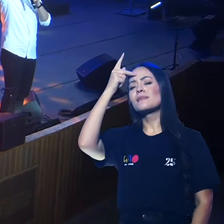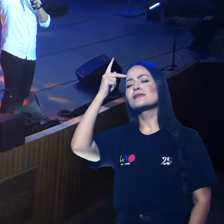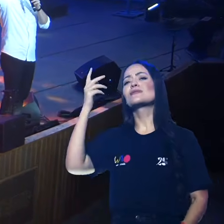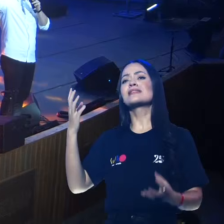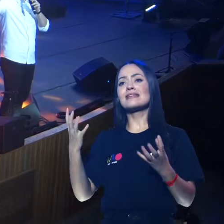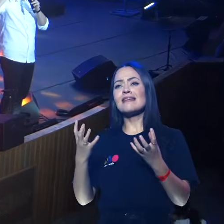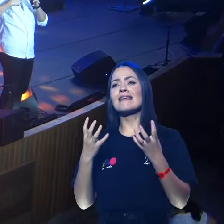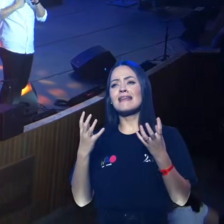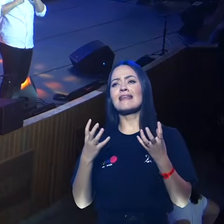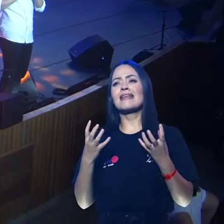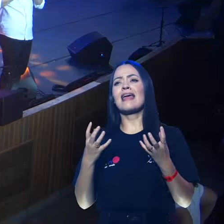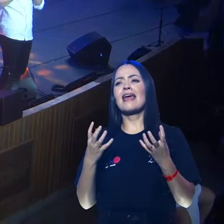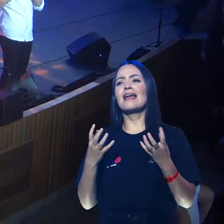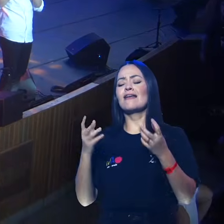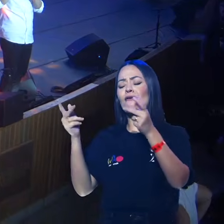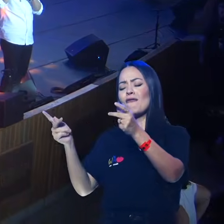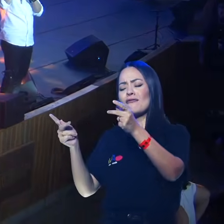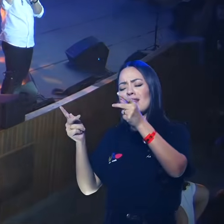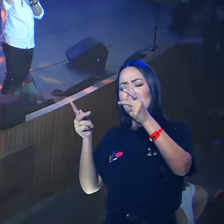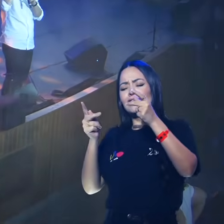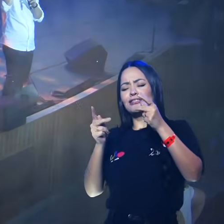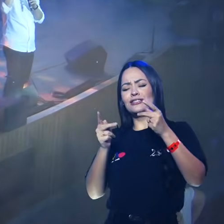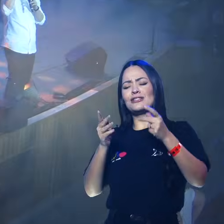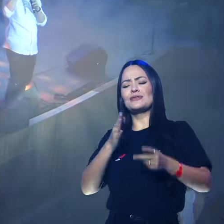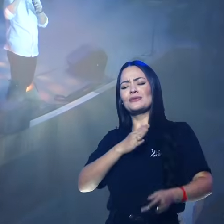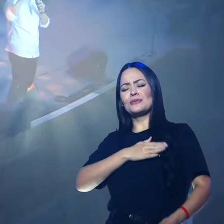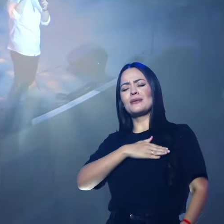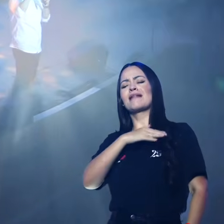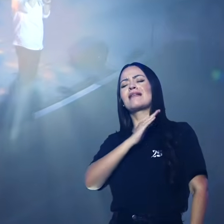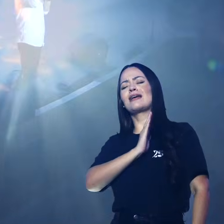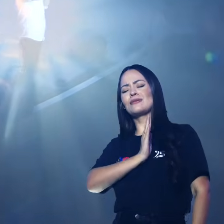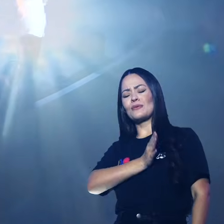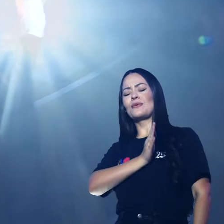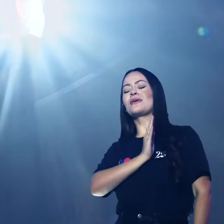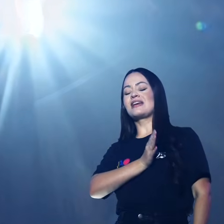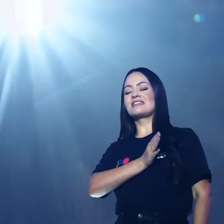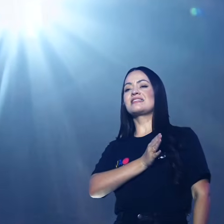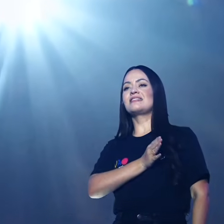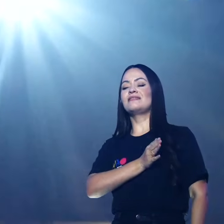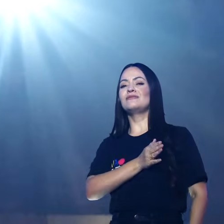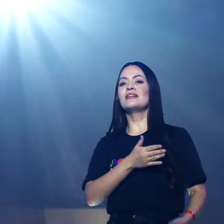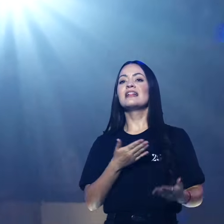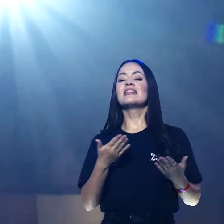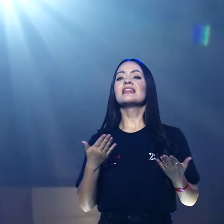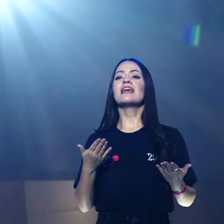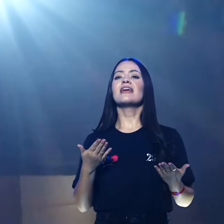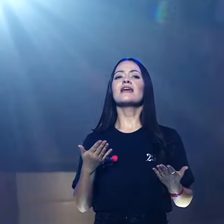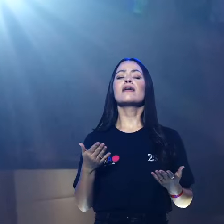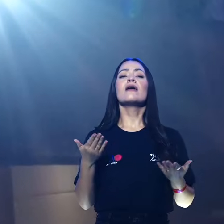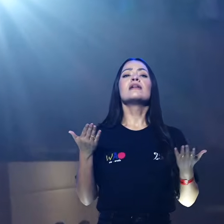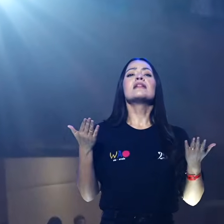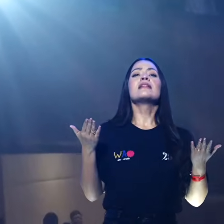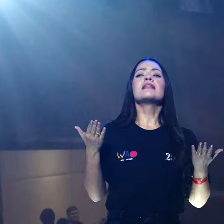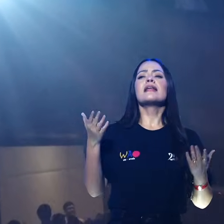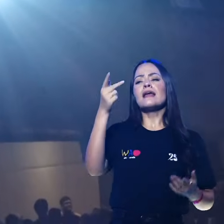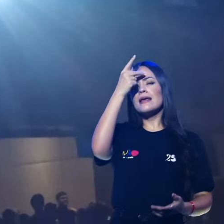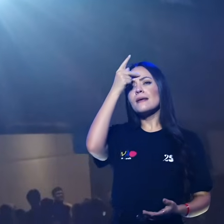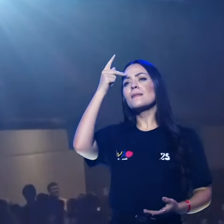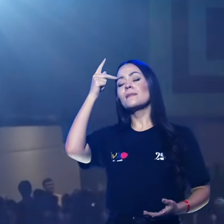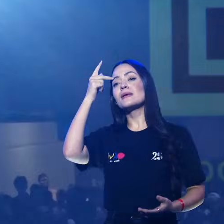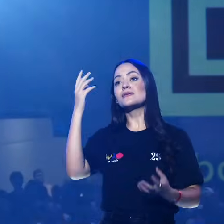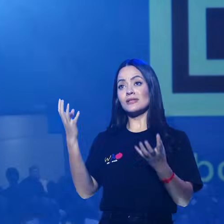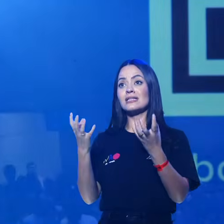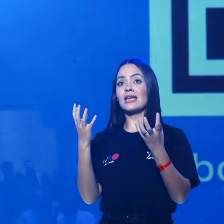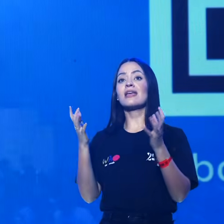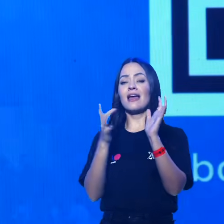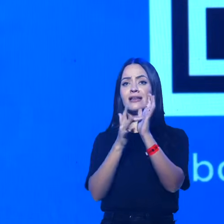quero convidar Jesus para preencher a minha vida, para dar sentido para ela. Aonde você está? Levanta a tua mão aí bem alto.